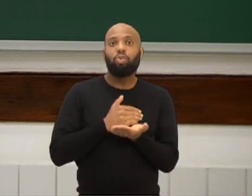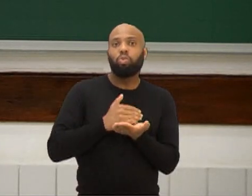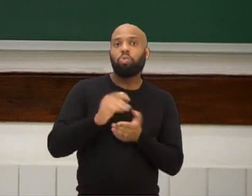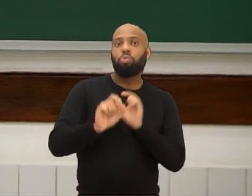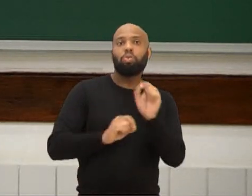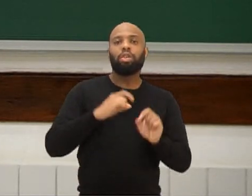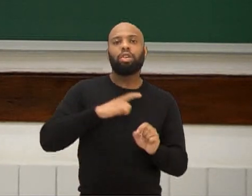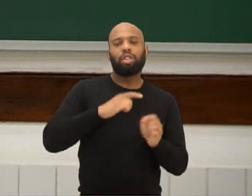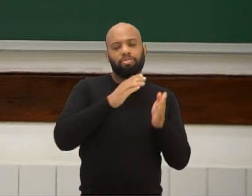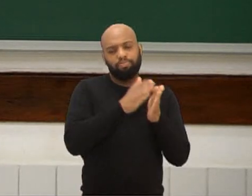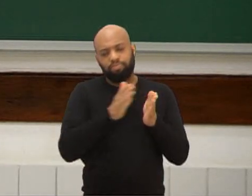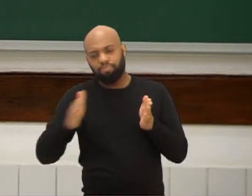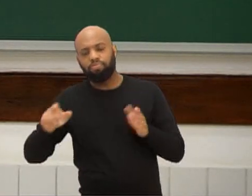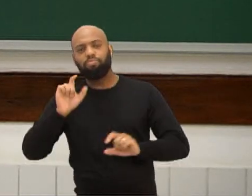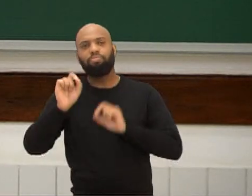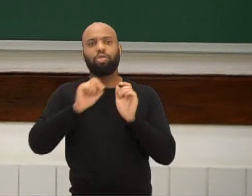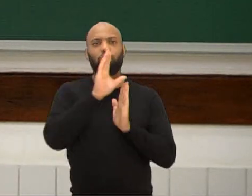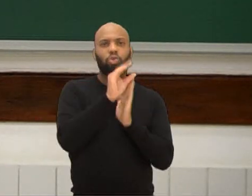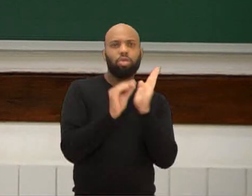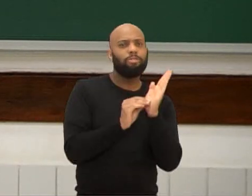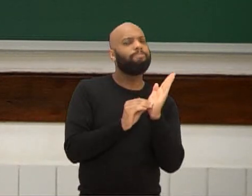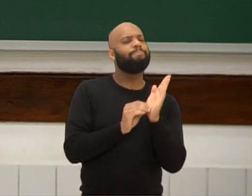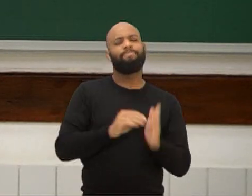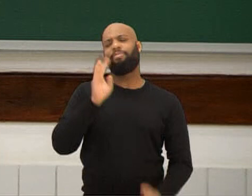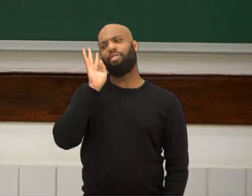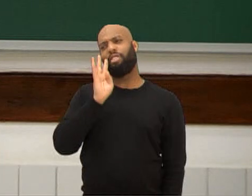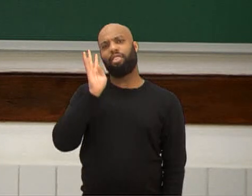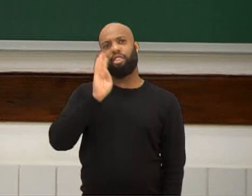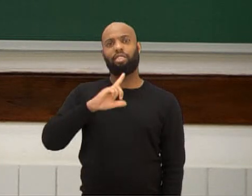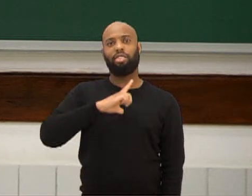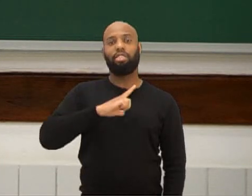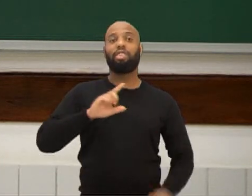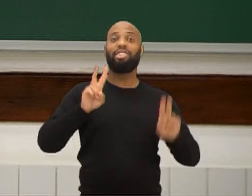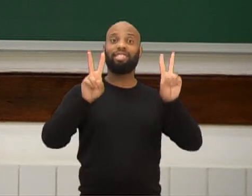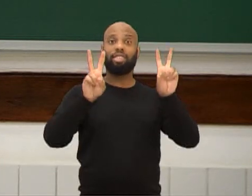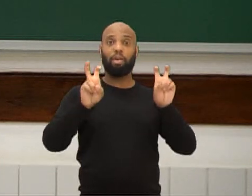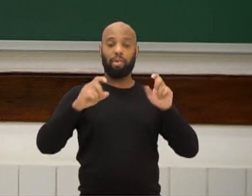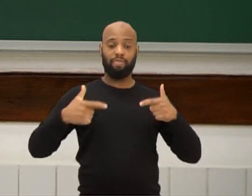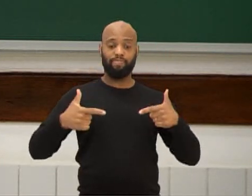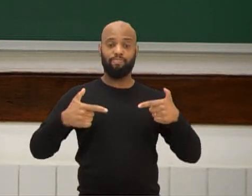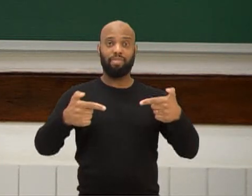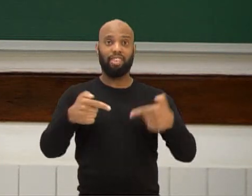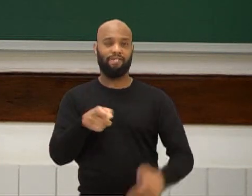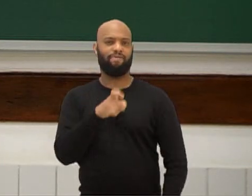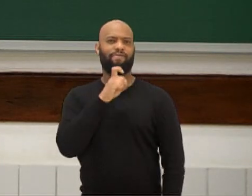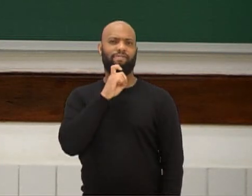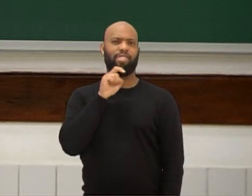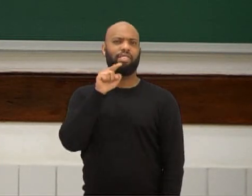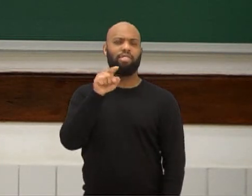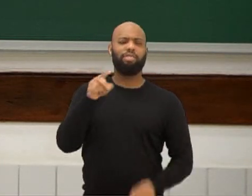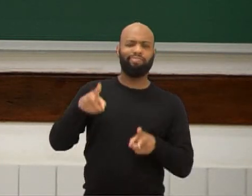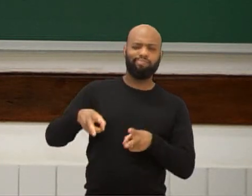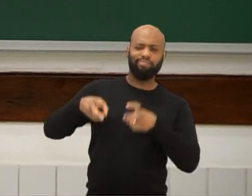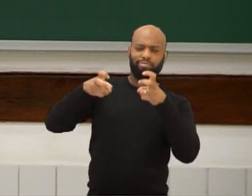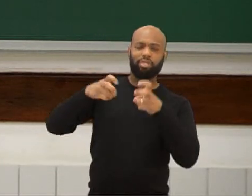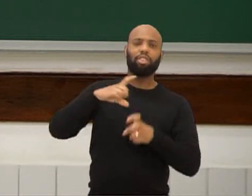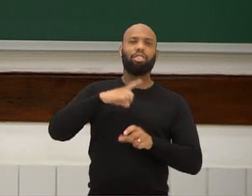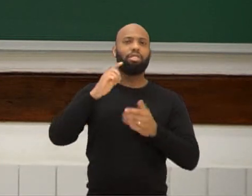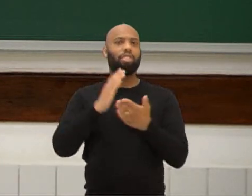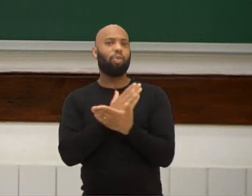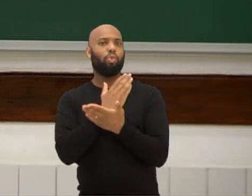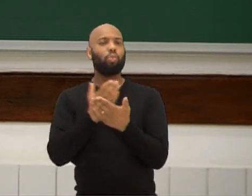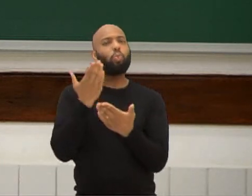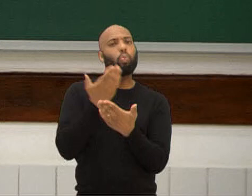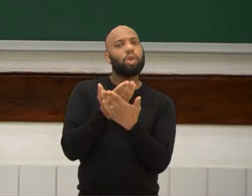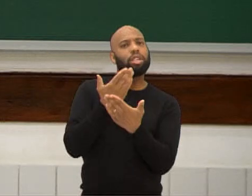uma série de um conteúdo muito legal chamado Guerra Fria. Como vocês devem ter notado, nós tivemos